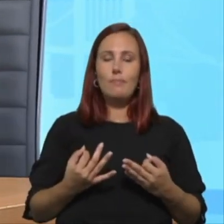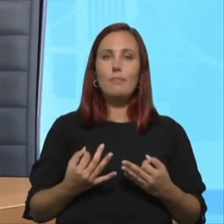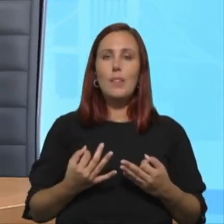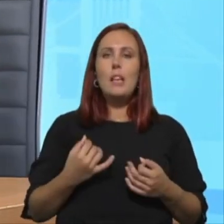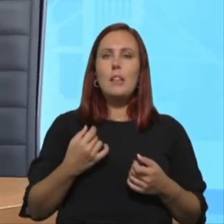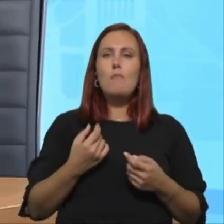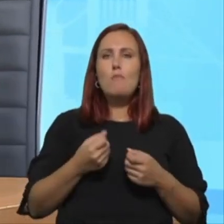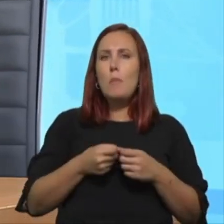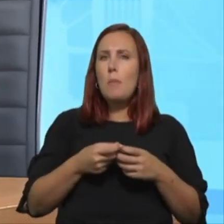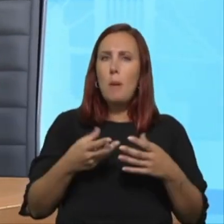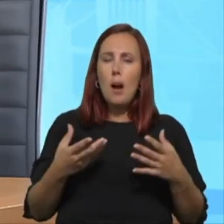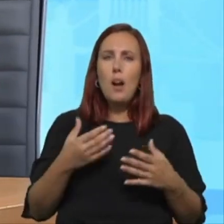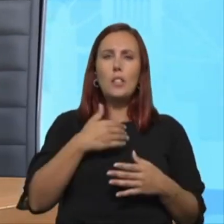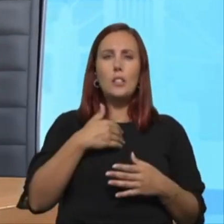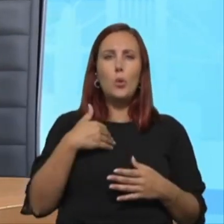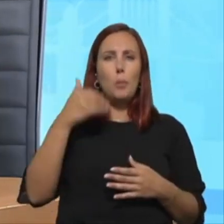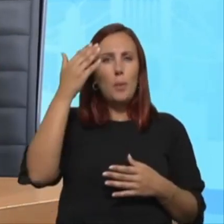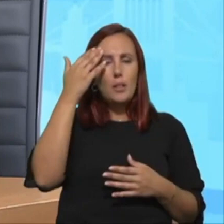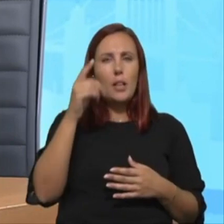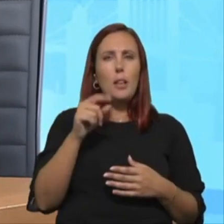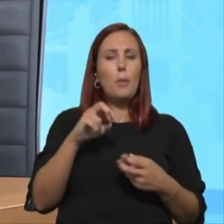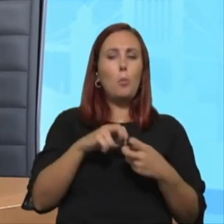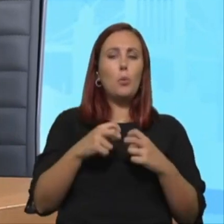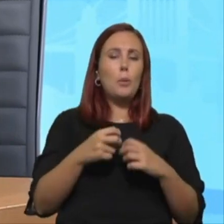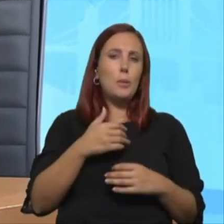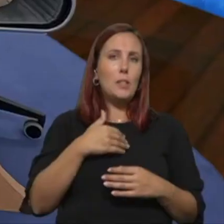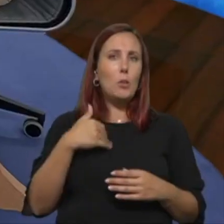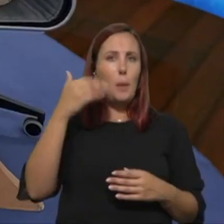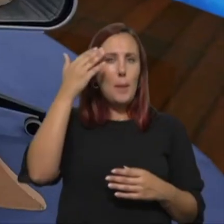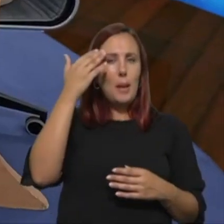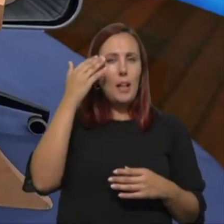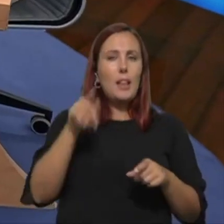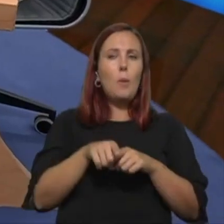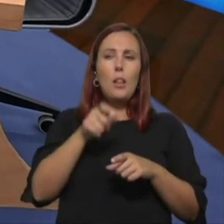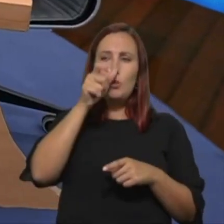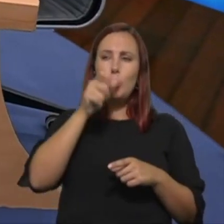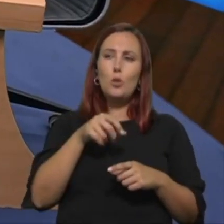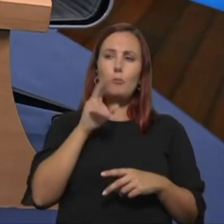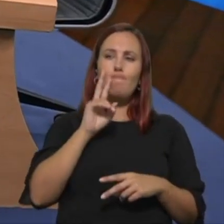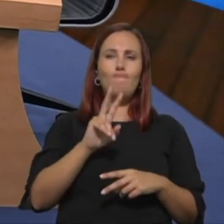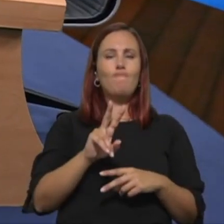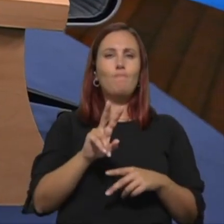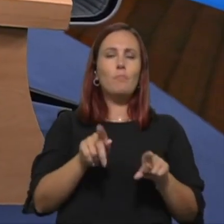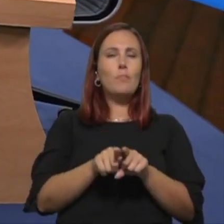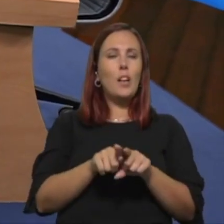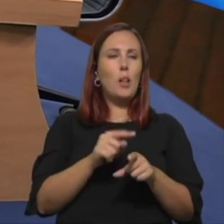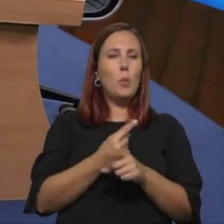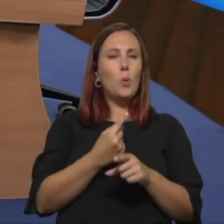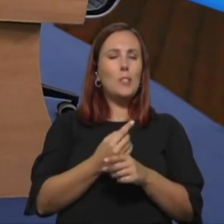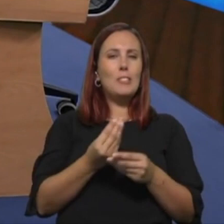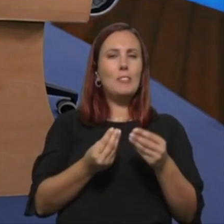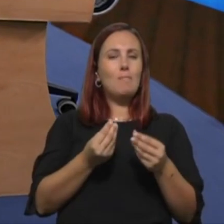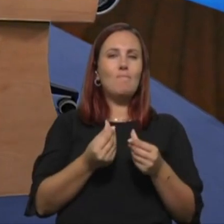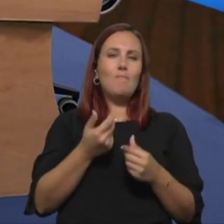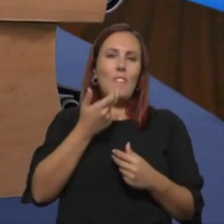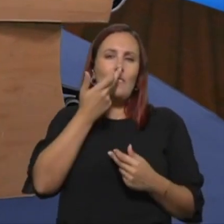muitas vezes a saúde mental e os problemas de saúde mental são vistos como algo que tem a ver com uma